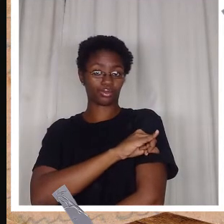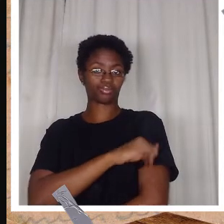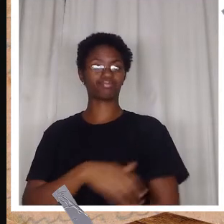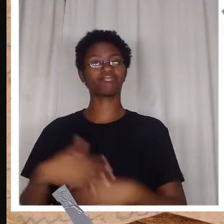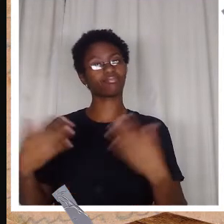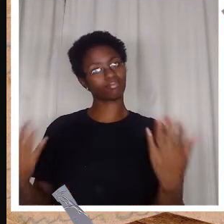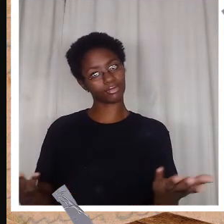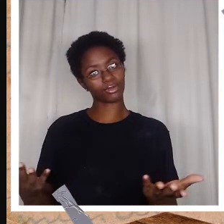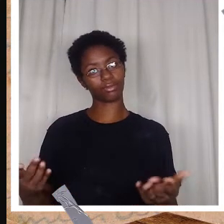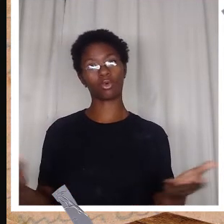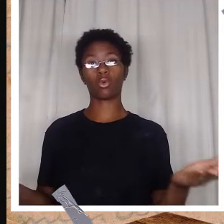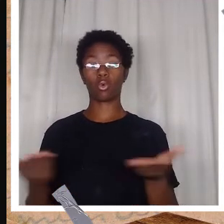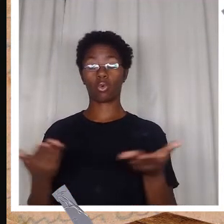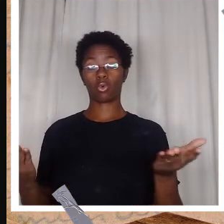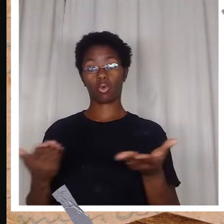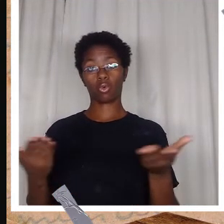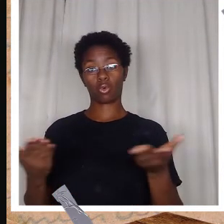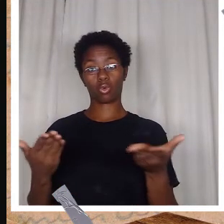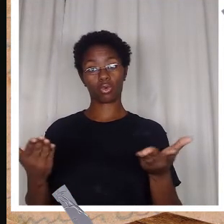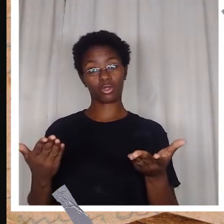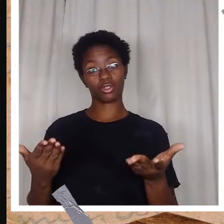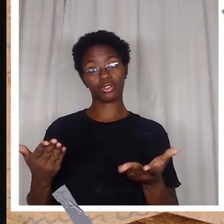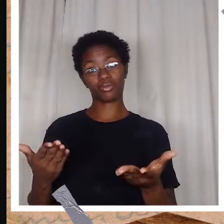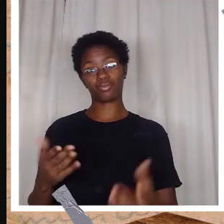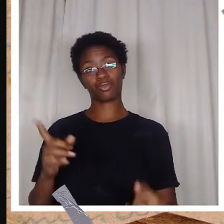na estatística, ou